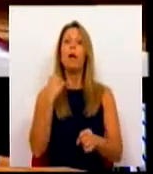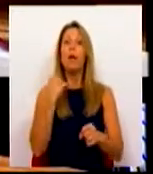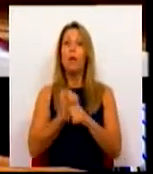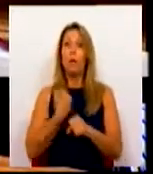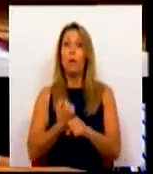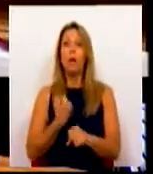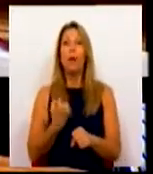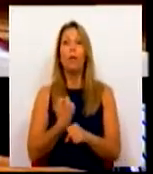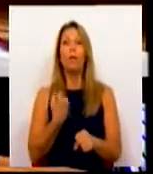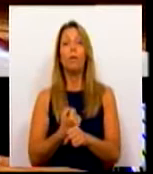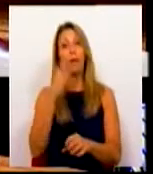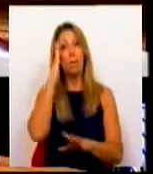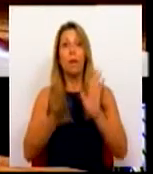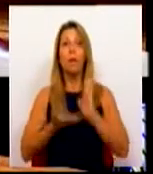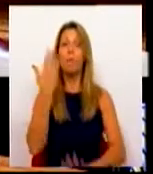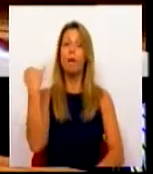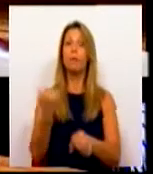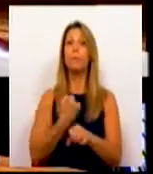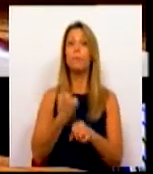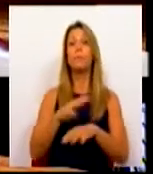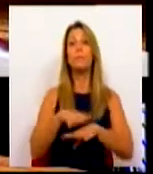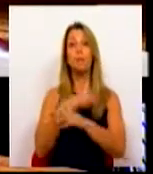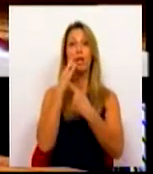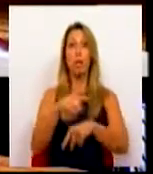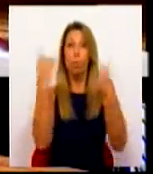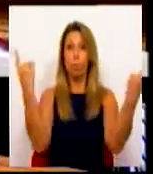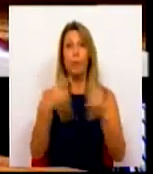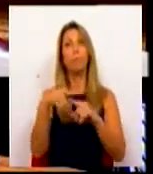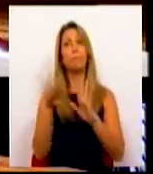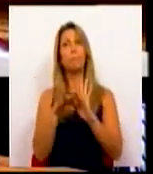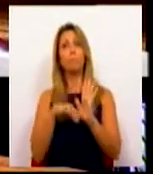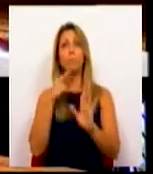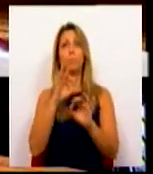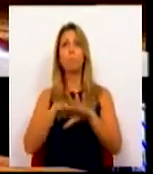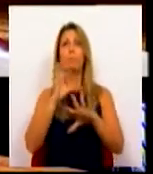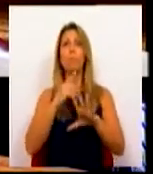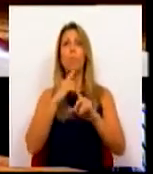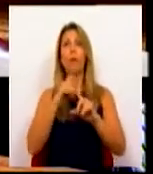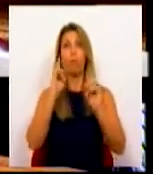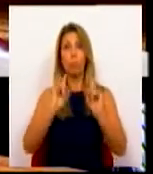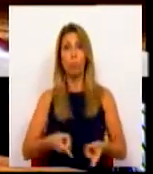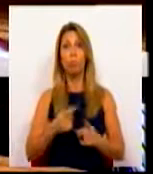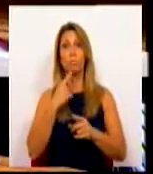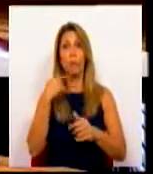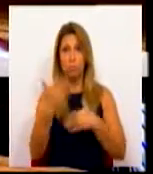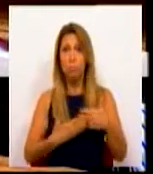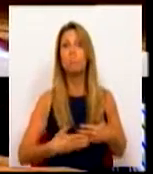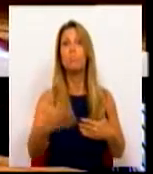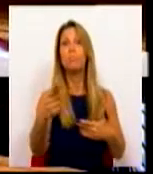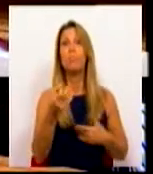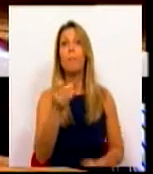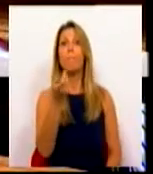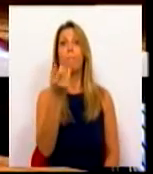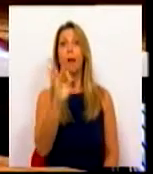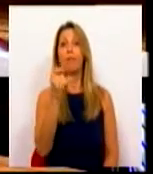públicos. O combate à precariedade através do arranque do processo de implementação do PREF-PAV é também uma das iniciativas